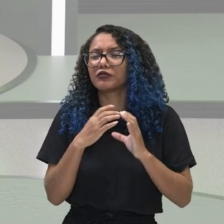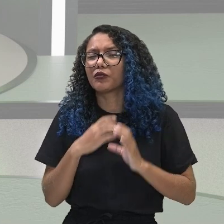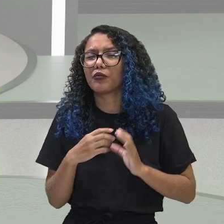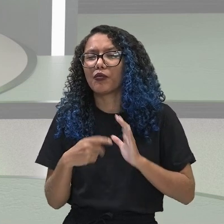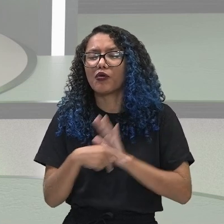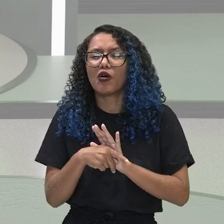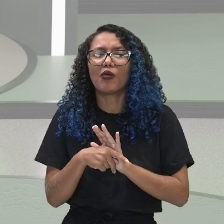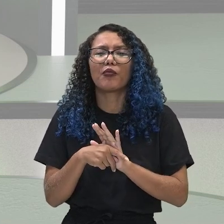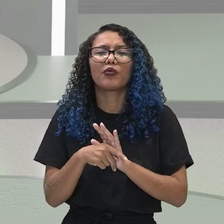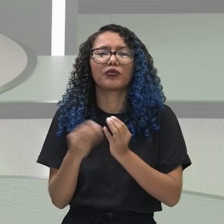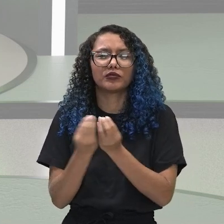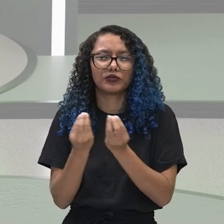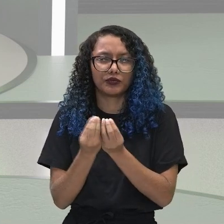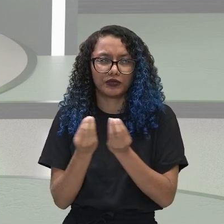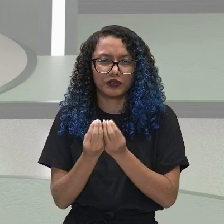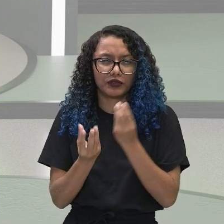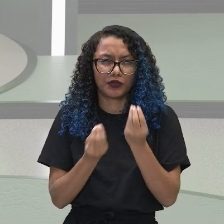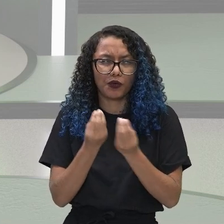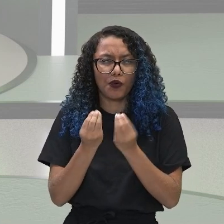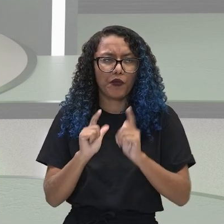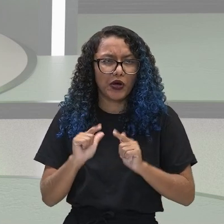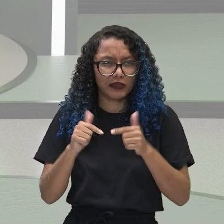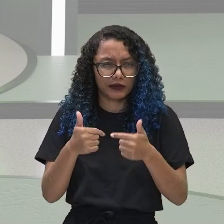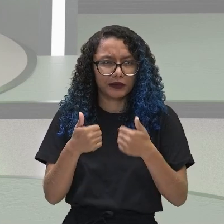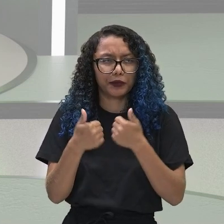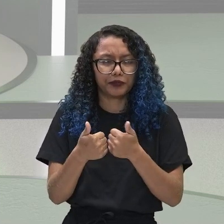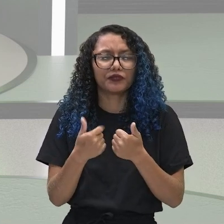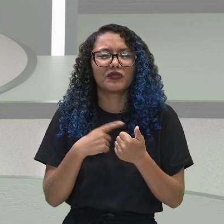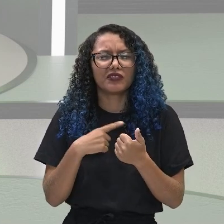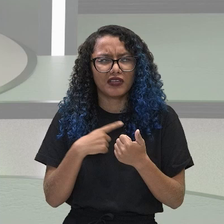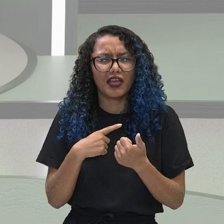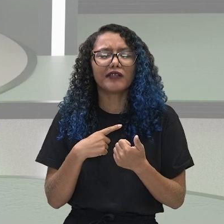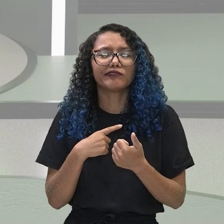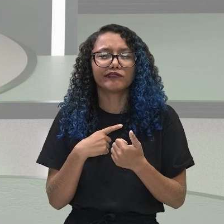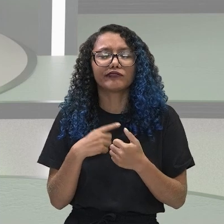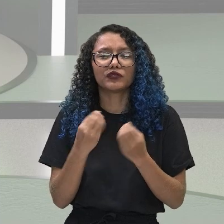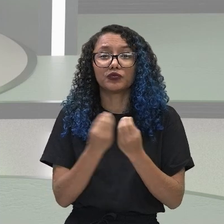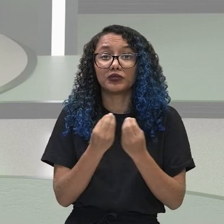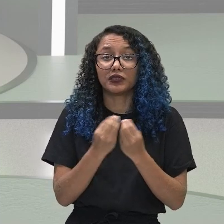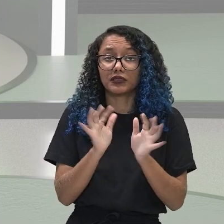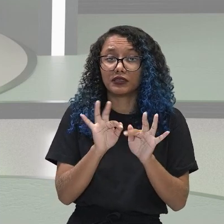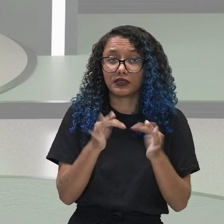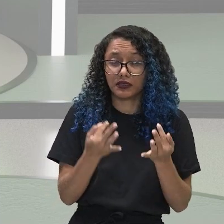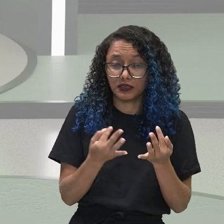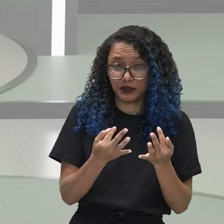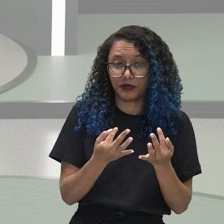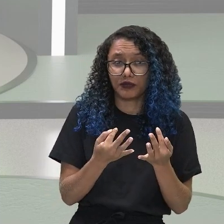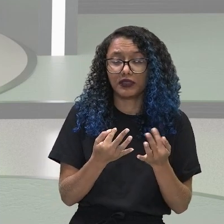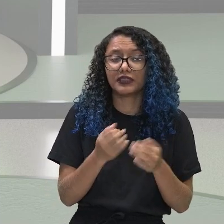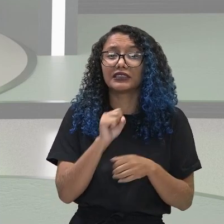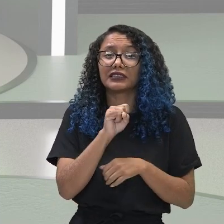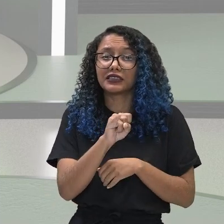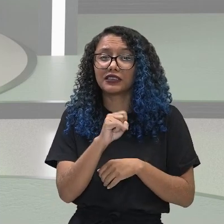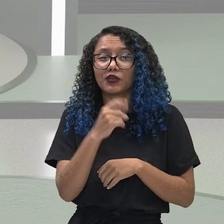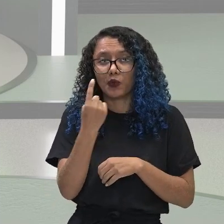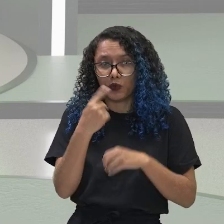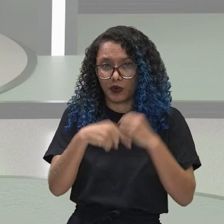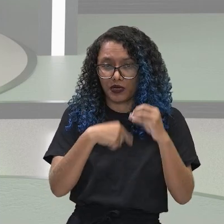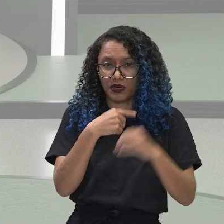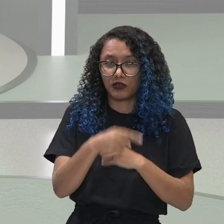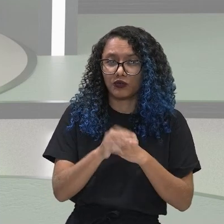substâncias na natureza, substâncias simples, quando compostas por um átomo,